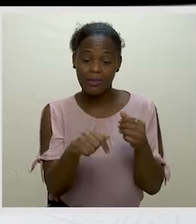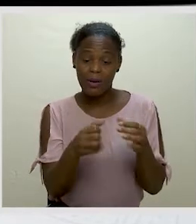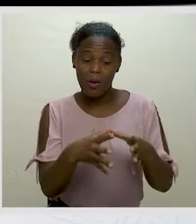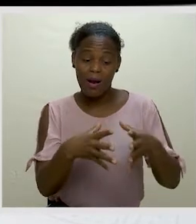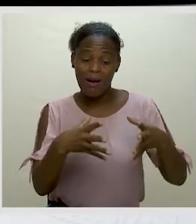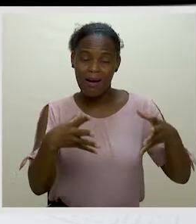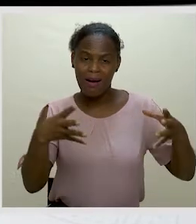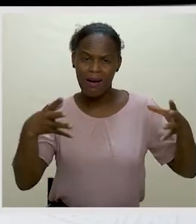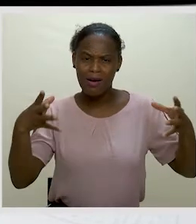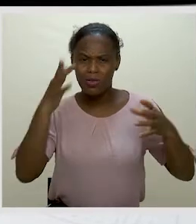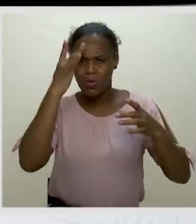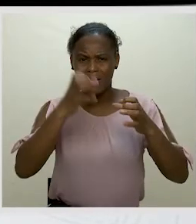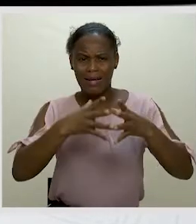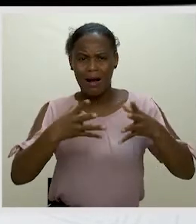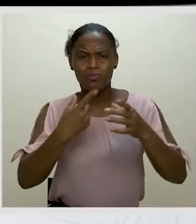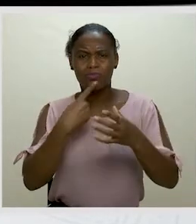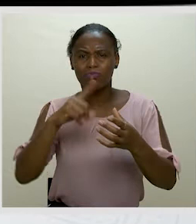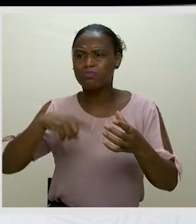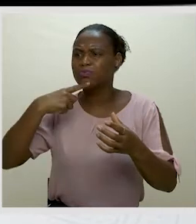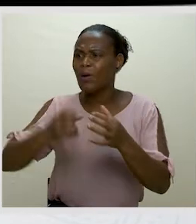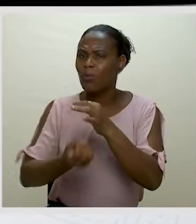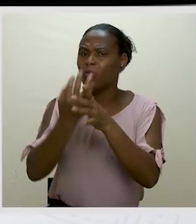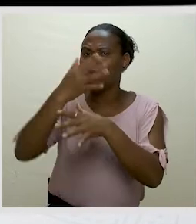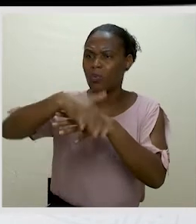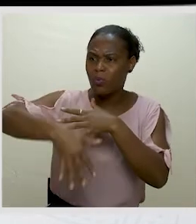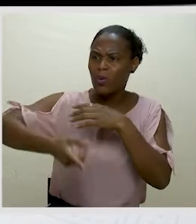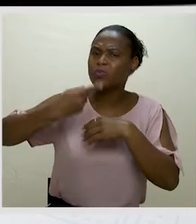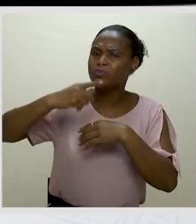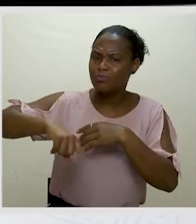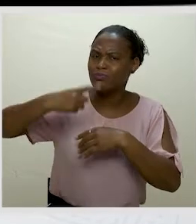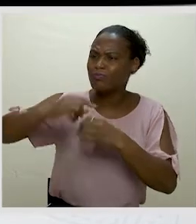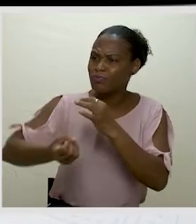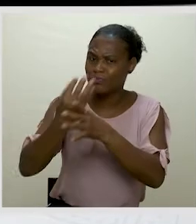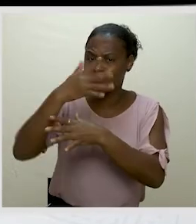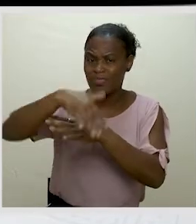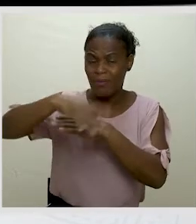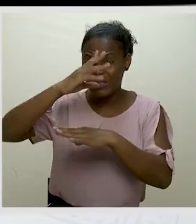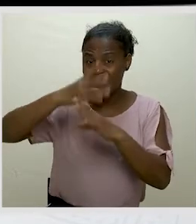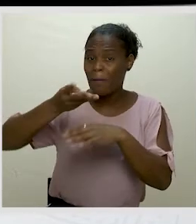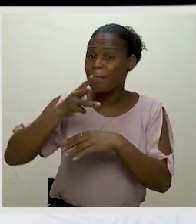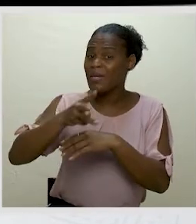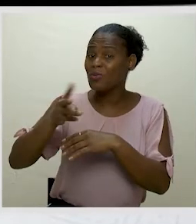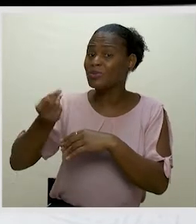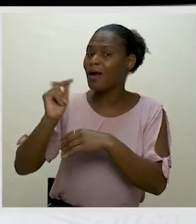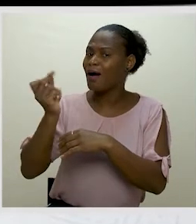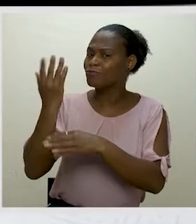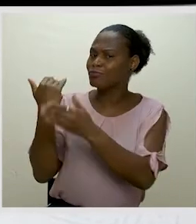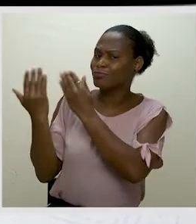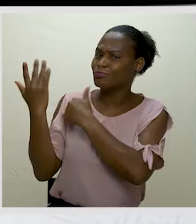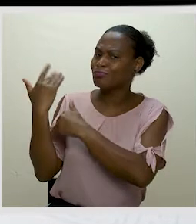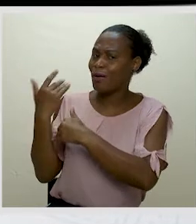uma grande quantidade, um grande número de erupções vulcânicas que ocorreram durante milhões de anos. Está a perceber? Do nosso